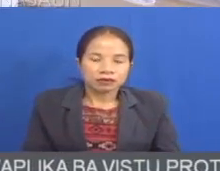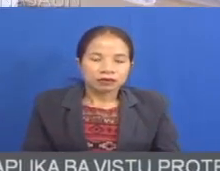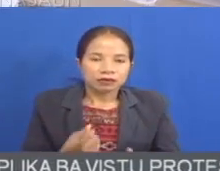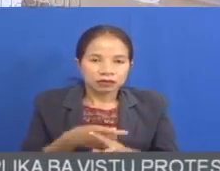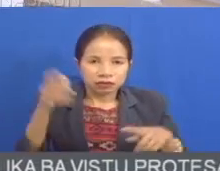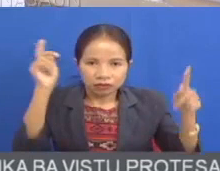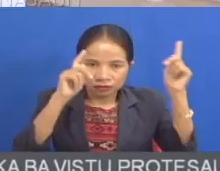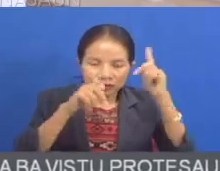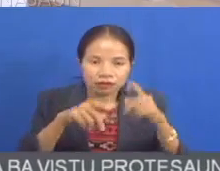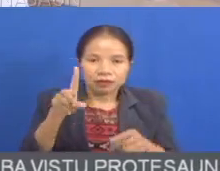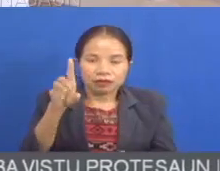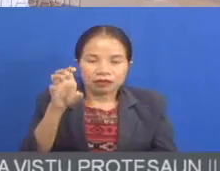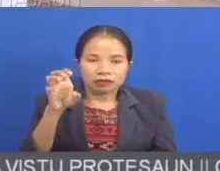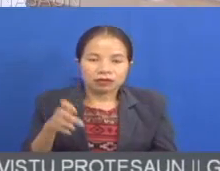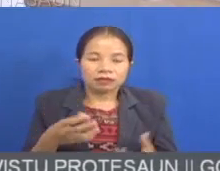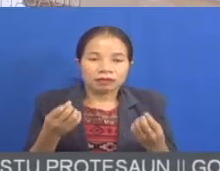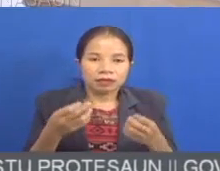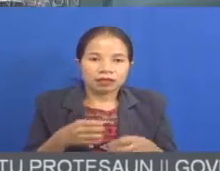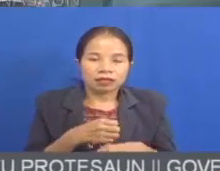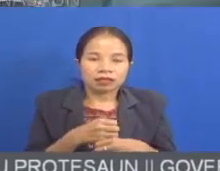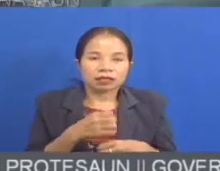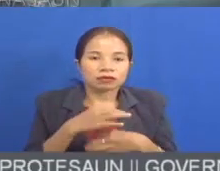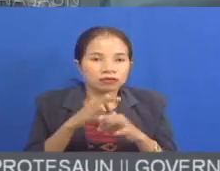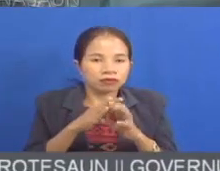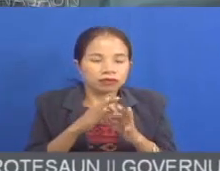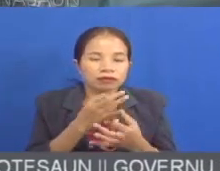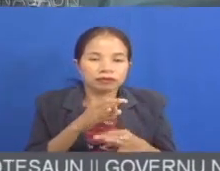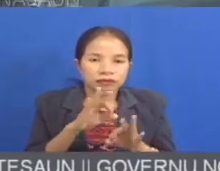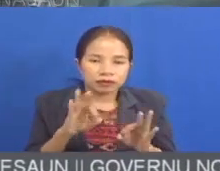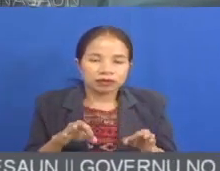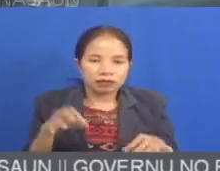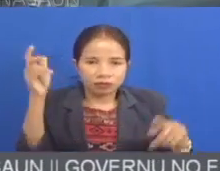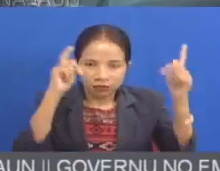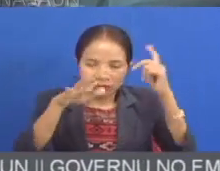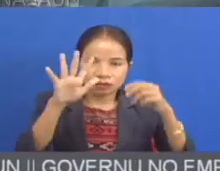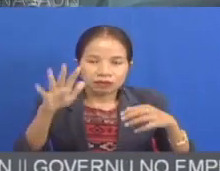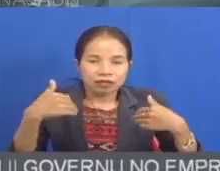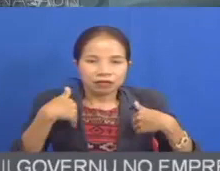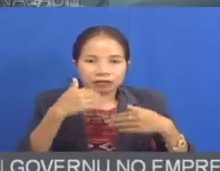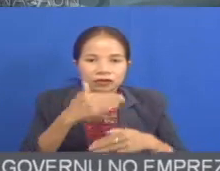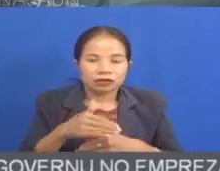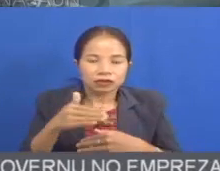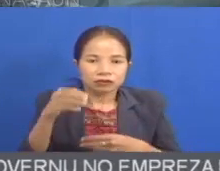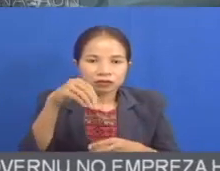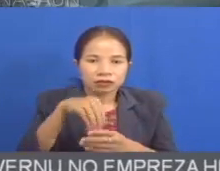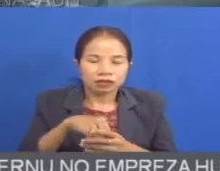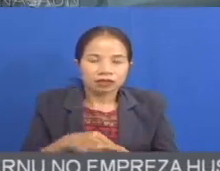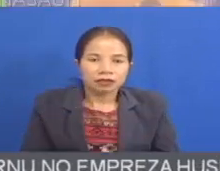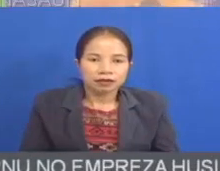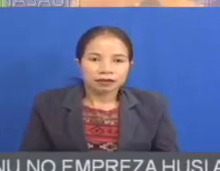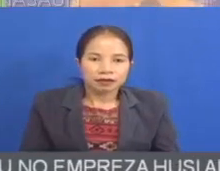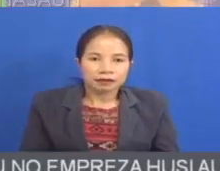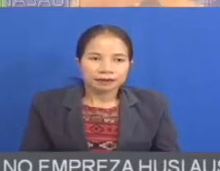a torcida Racing, maioria resolvido. No caso Lima Macaseia processo nialaran, Almeiro